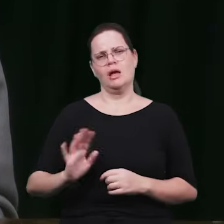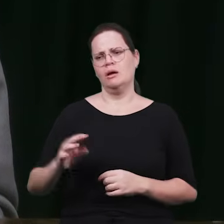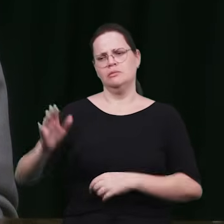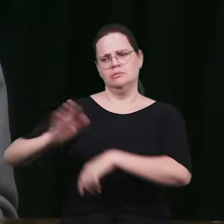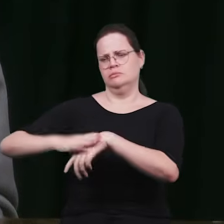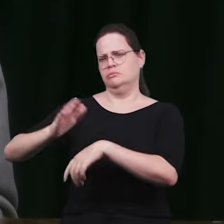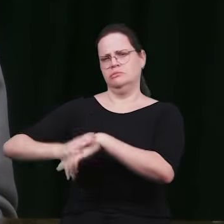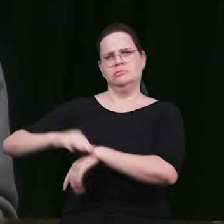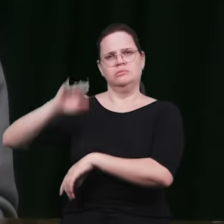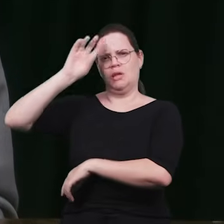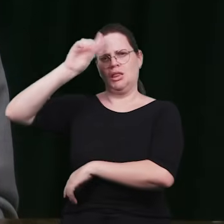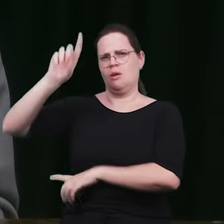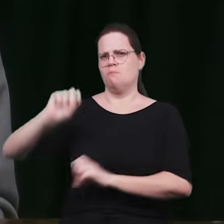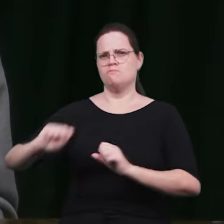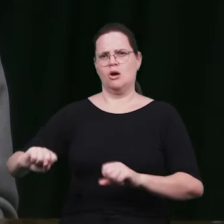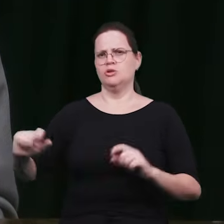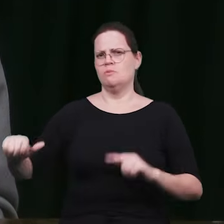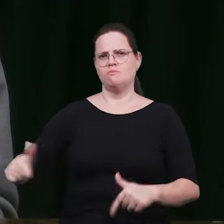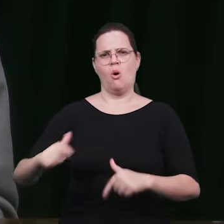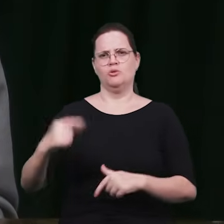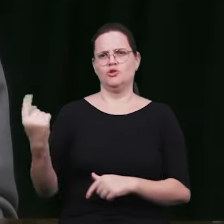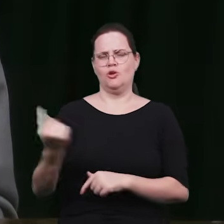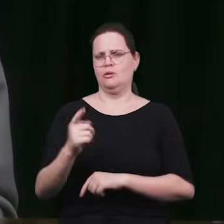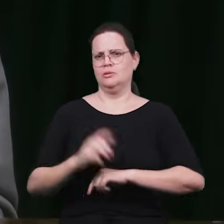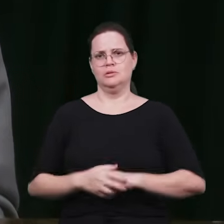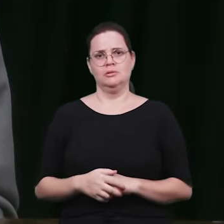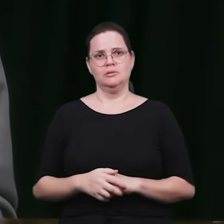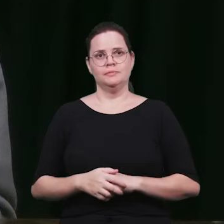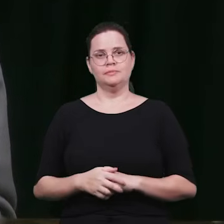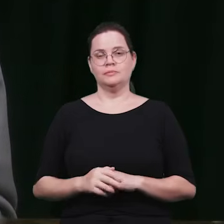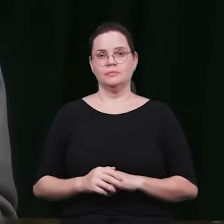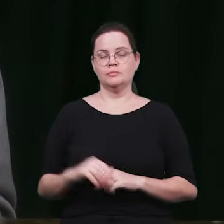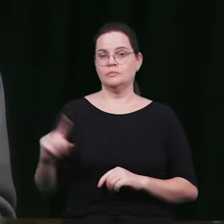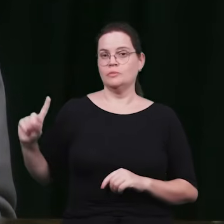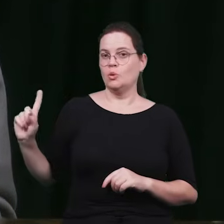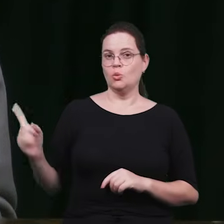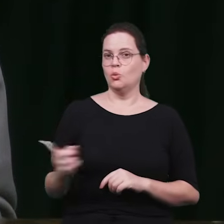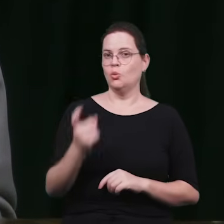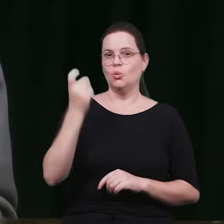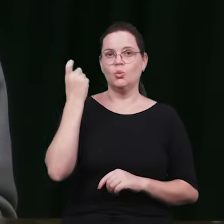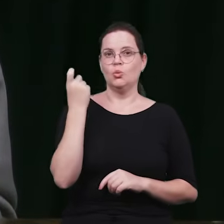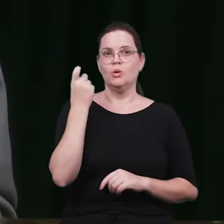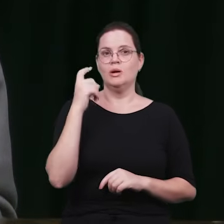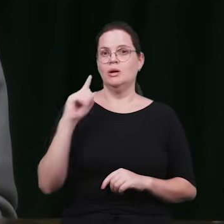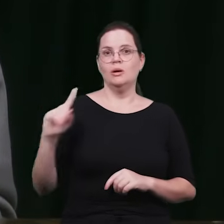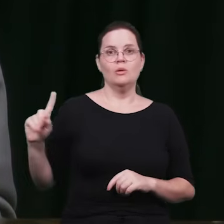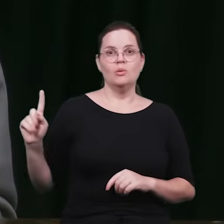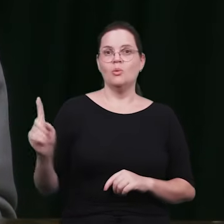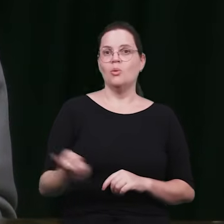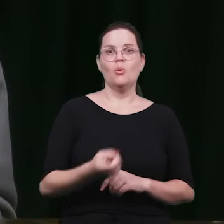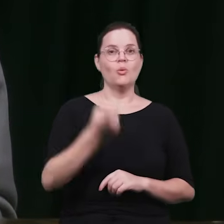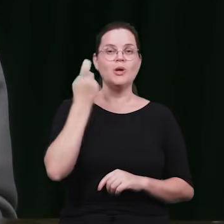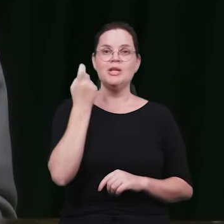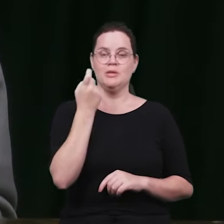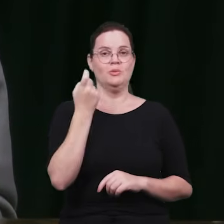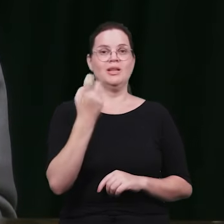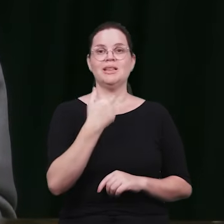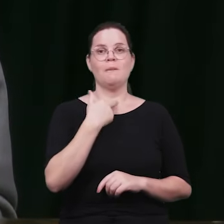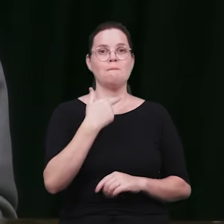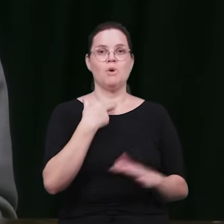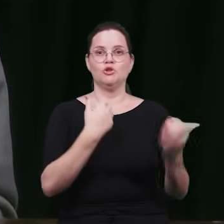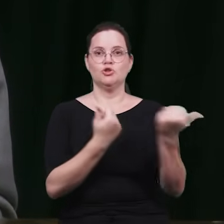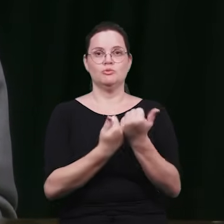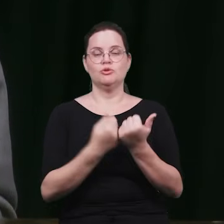obra O não único, para, né? a obra não para, ninguém é insubstituível. O único que foi insubstituível, que é insubstituível, é o Senhor Jesus, que só